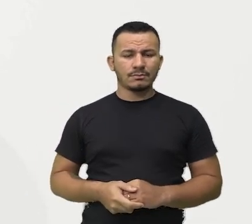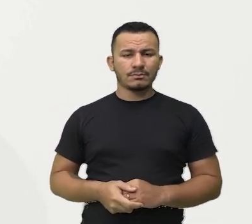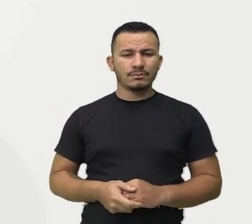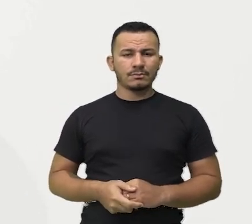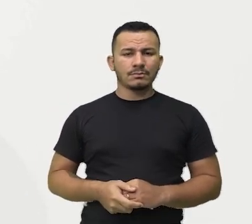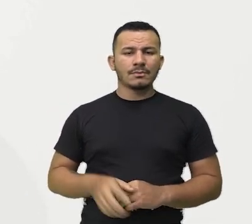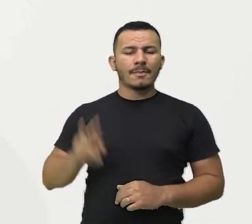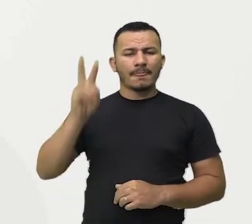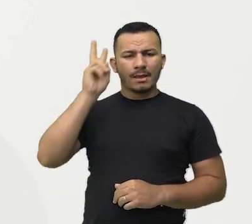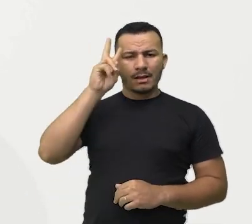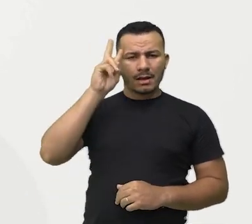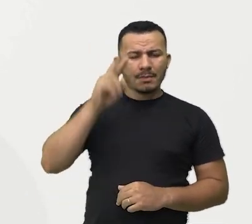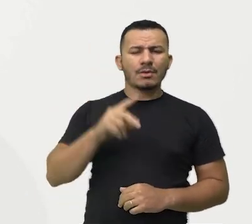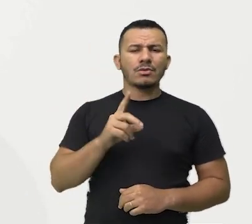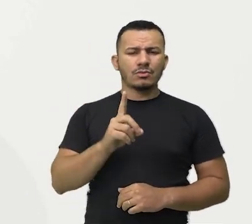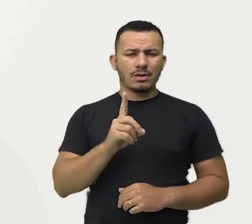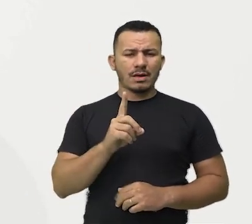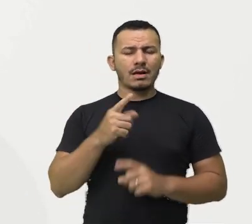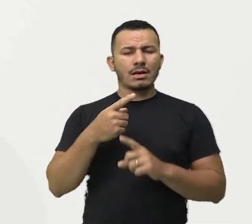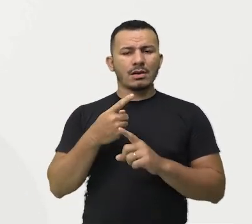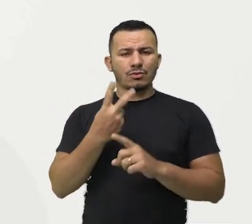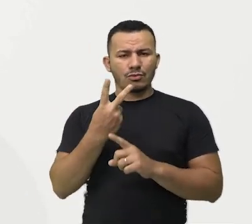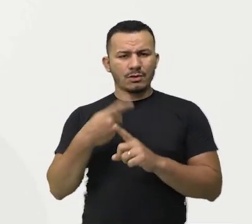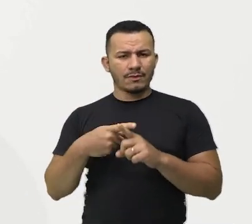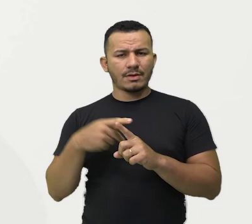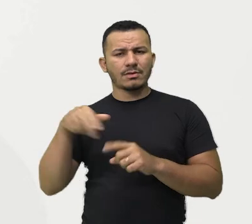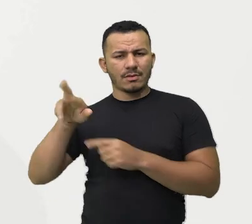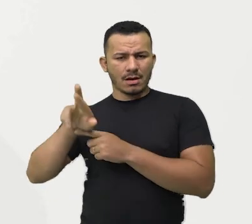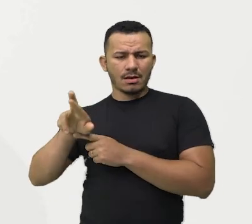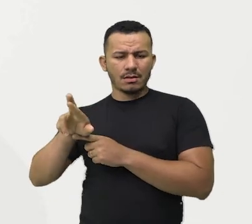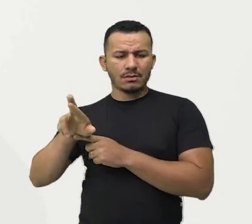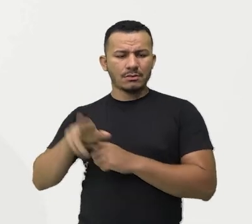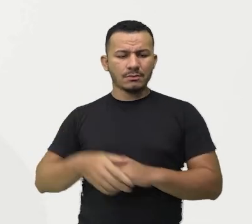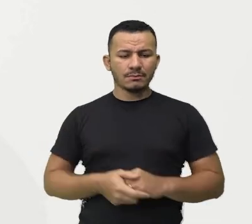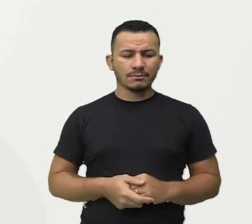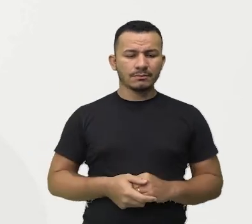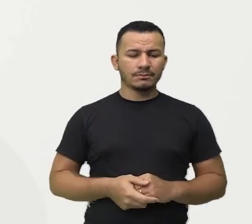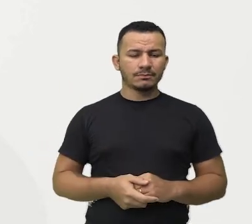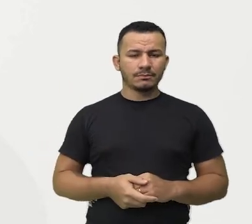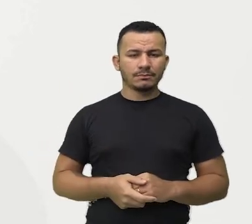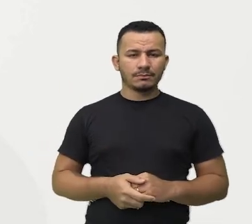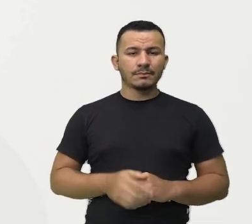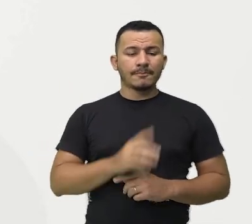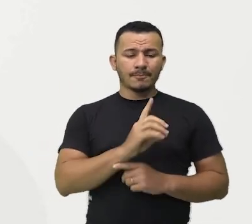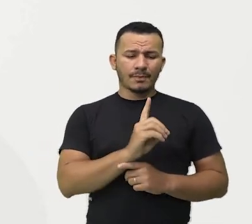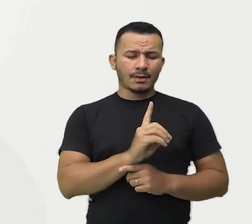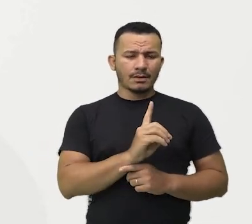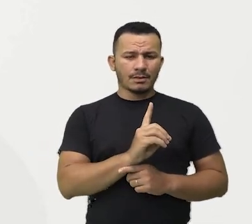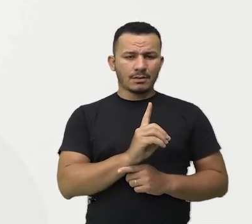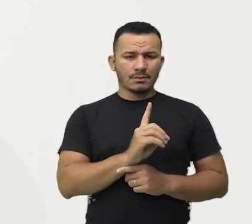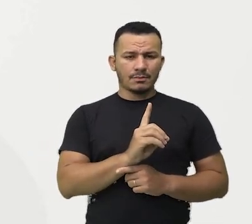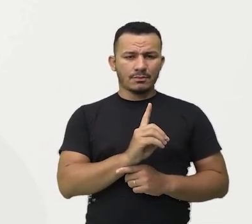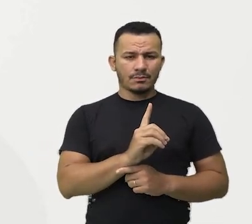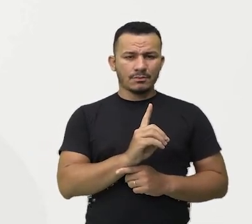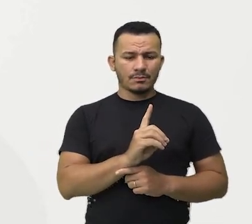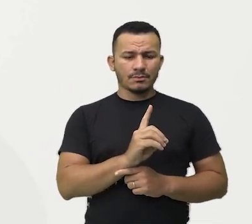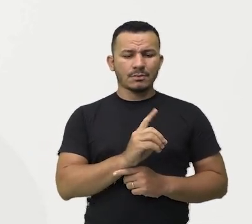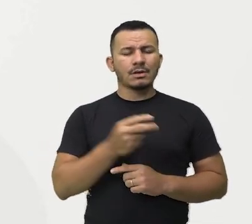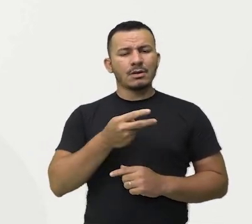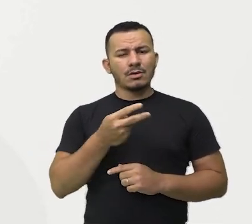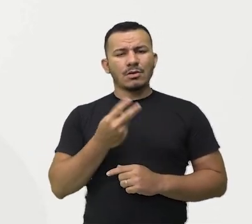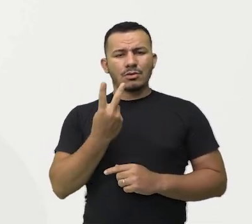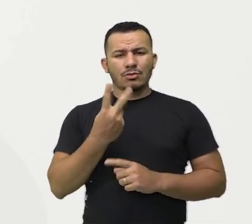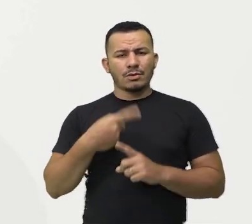certo? O raio. E aí, mas você sabe que o diâmetro é 2 vezes o raio. Então é só substituir aqui, ó.